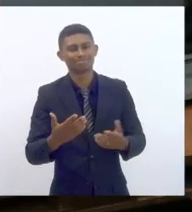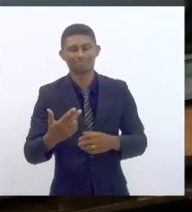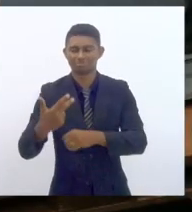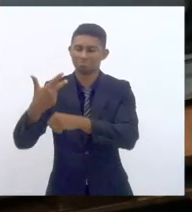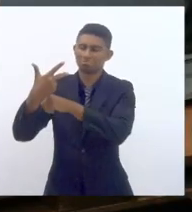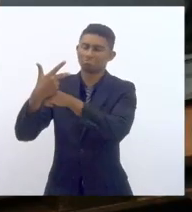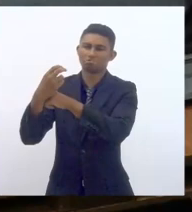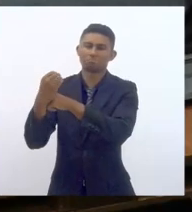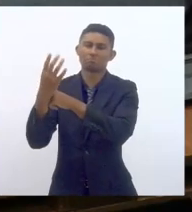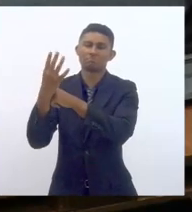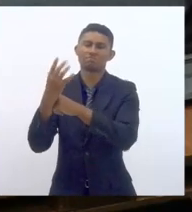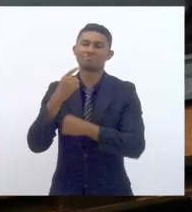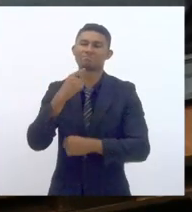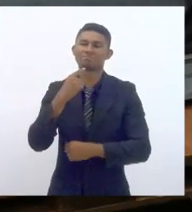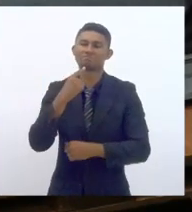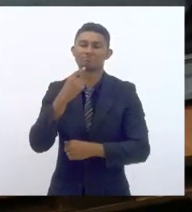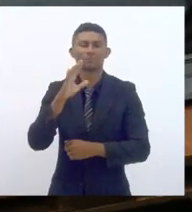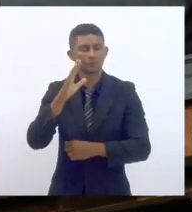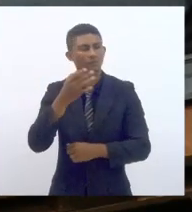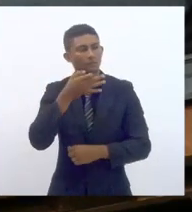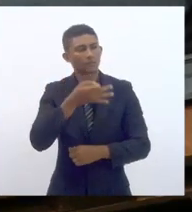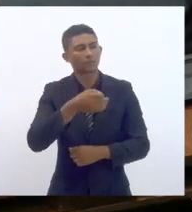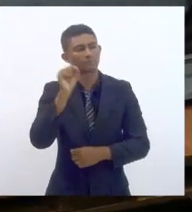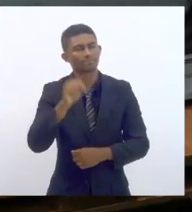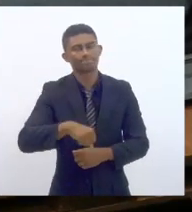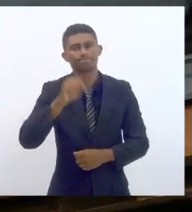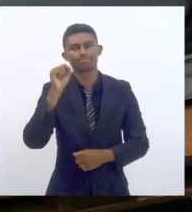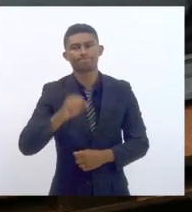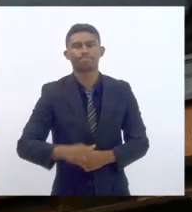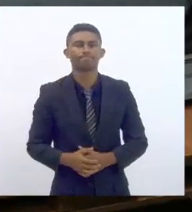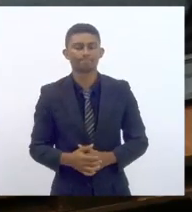Eu favorável,